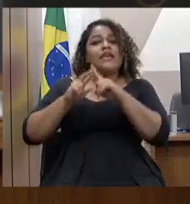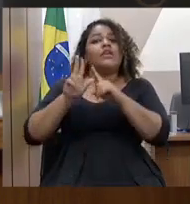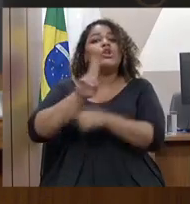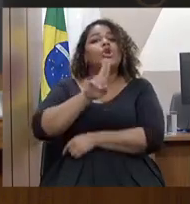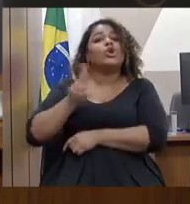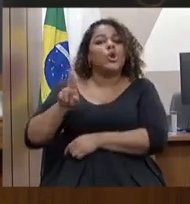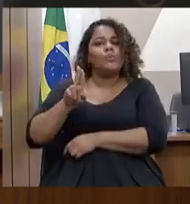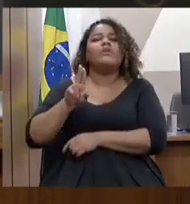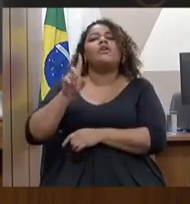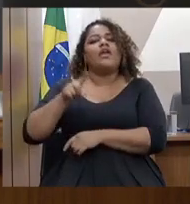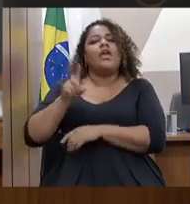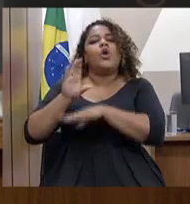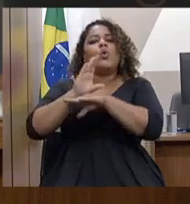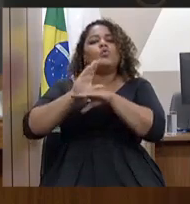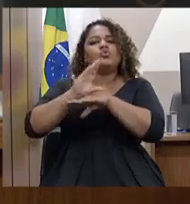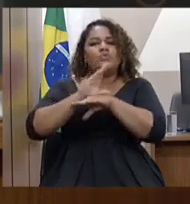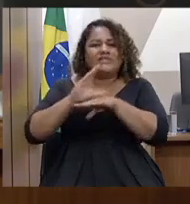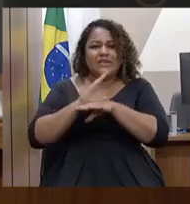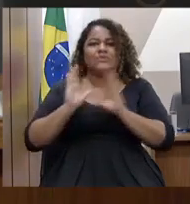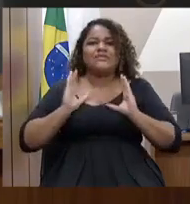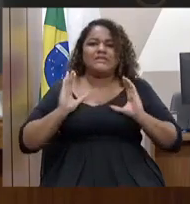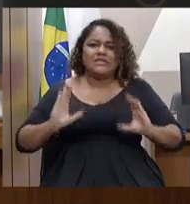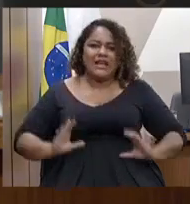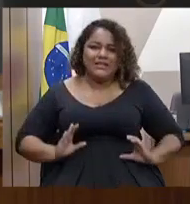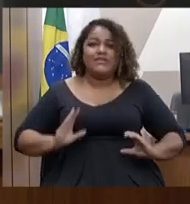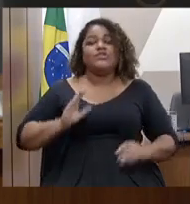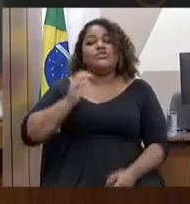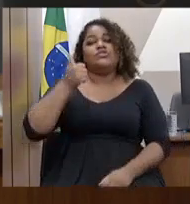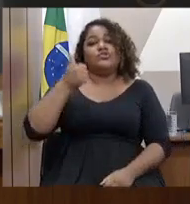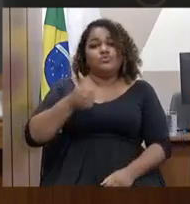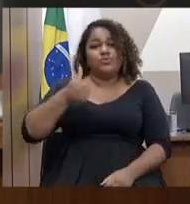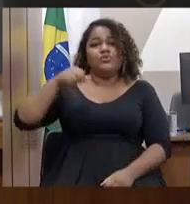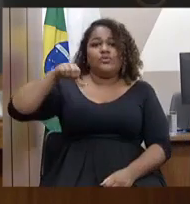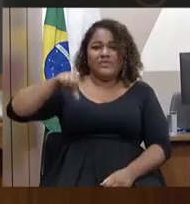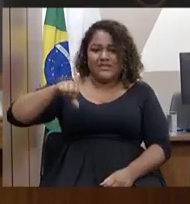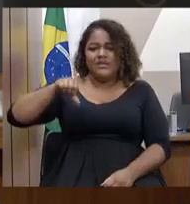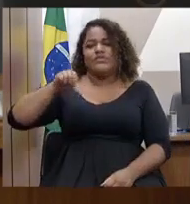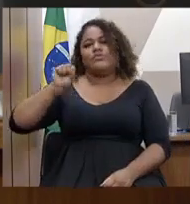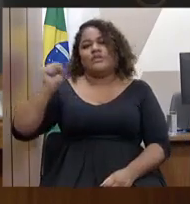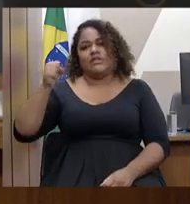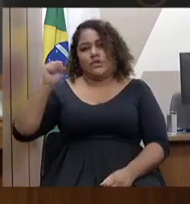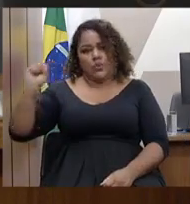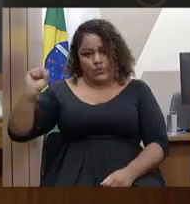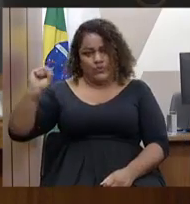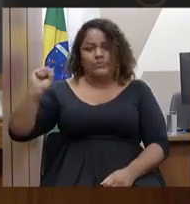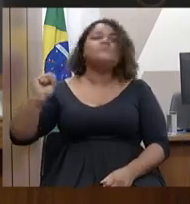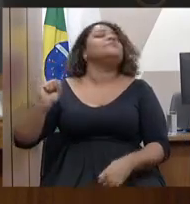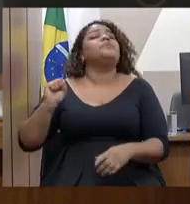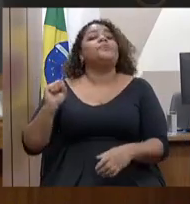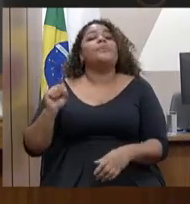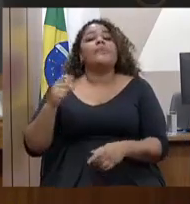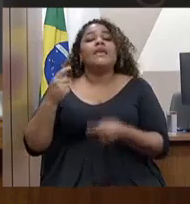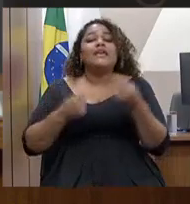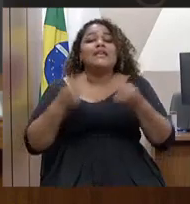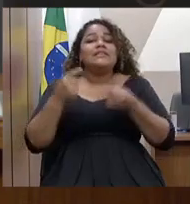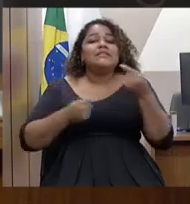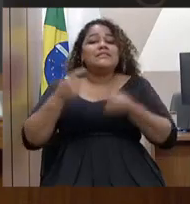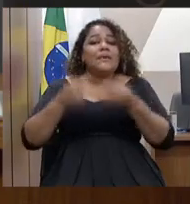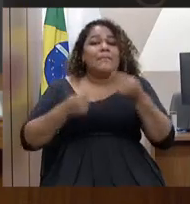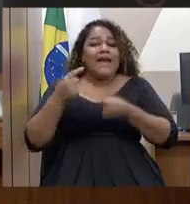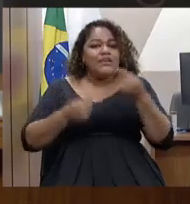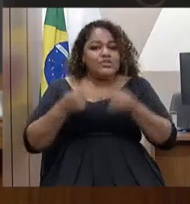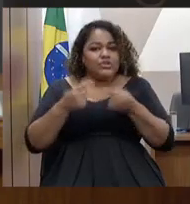cidadã em 5 de outubro de 1988 esse debate sobre a questão dos acidentes de trabalho já ficou